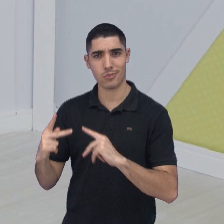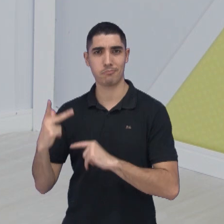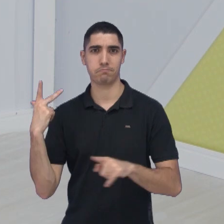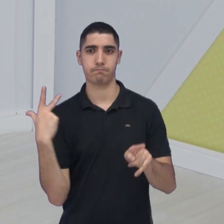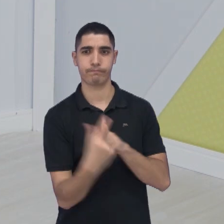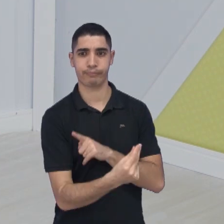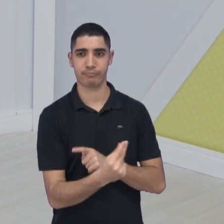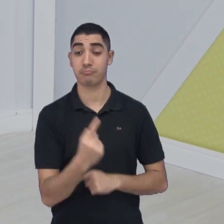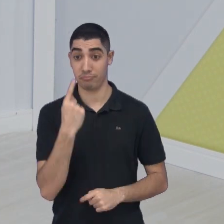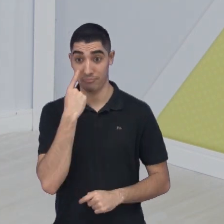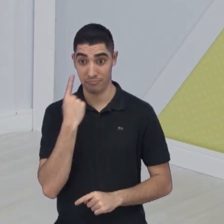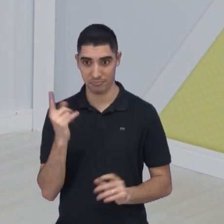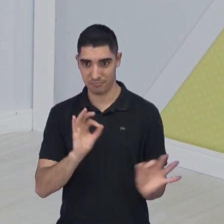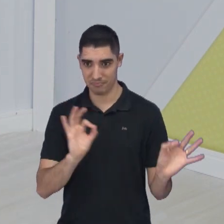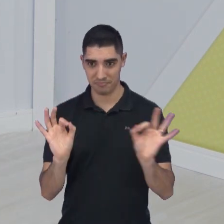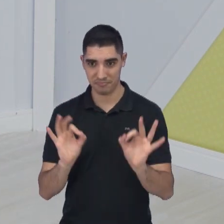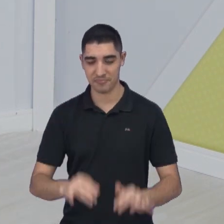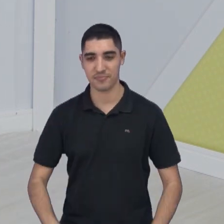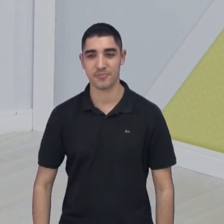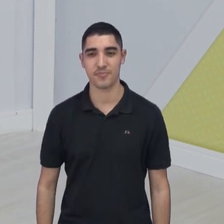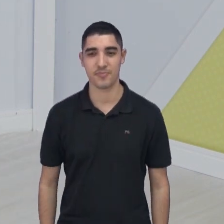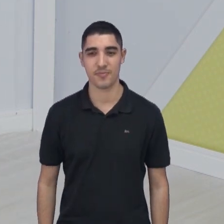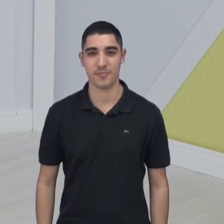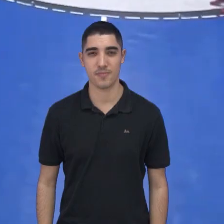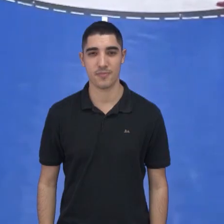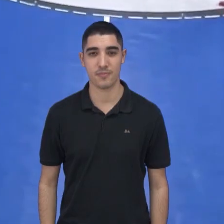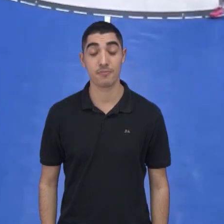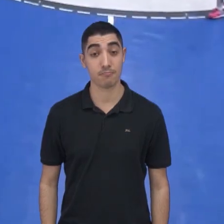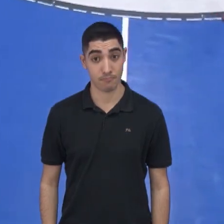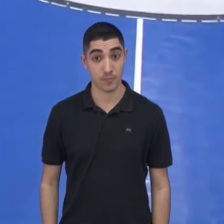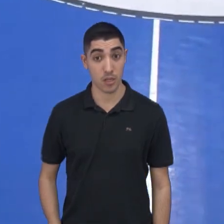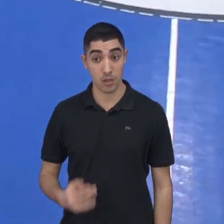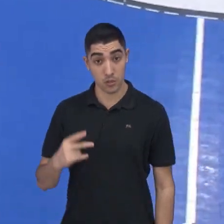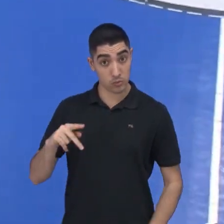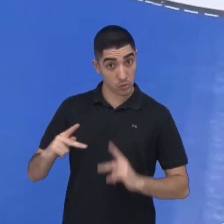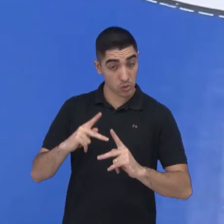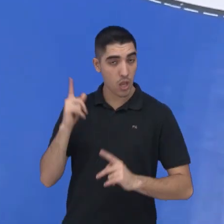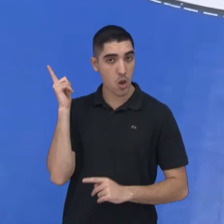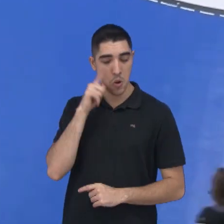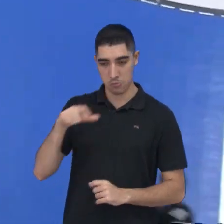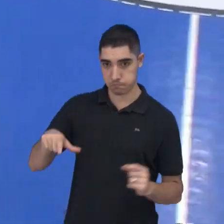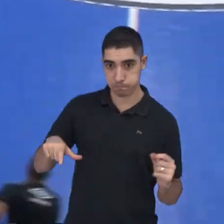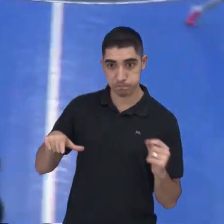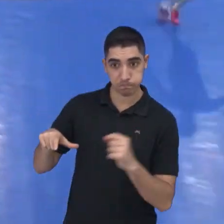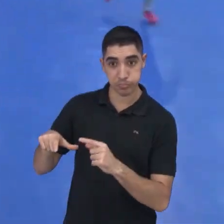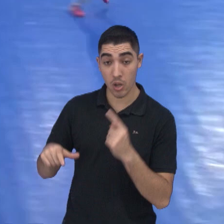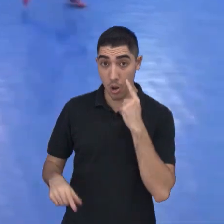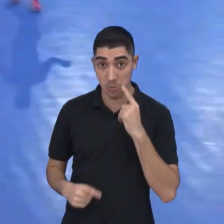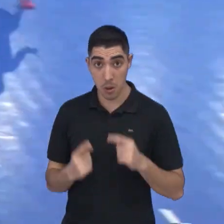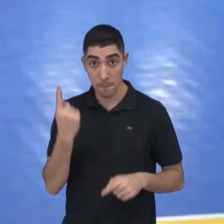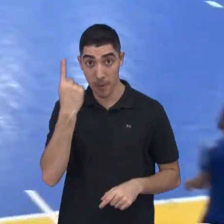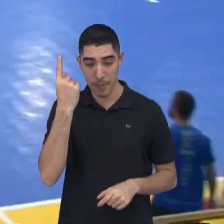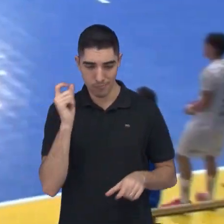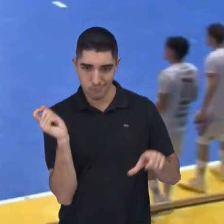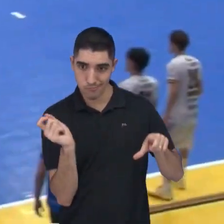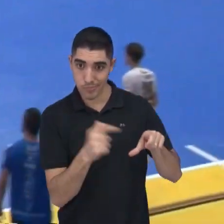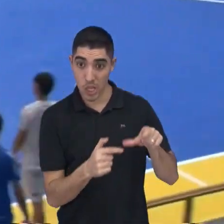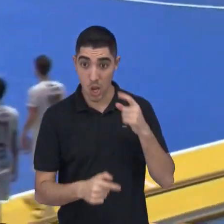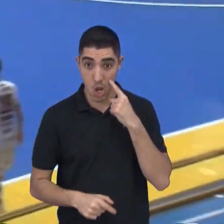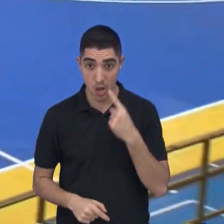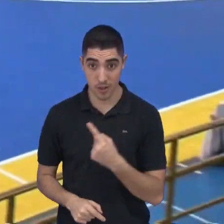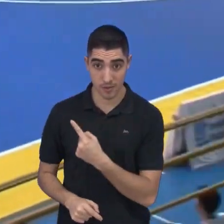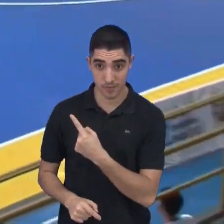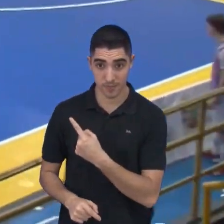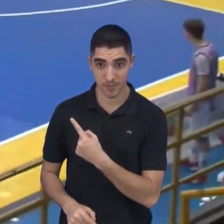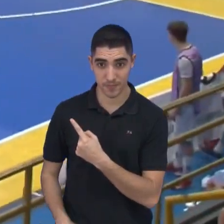ver como é que foram os gols? Solta, Matheus! O primeiro do jogo foi do São José e começou nesse contra-ataque aí, puxado pelo